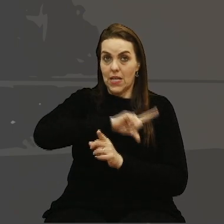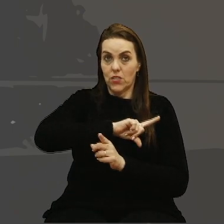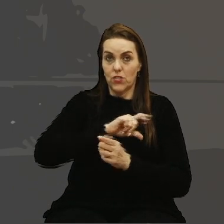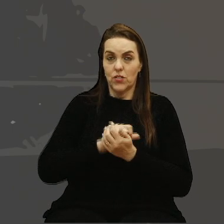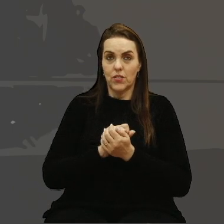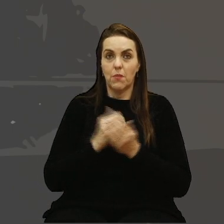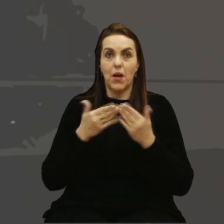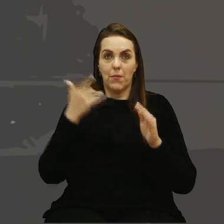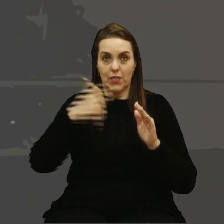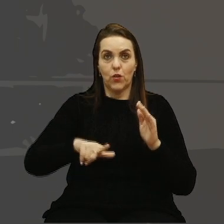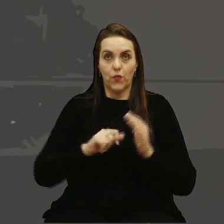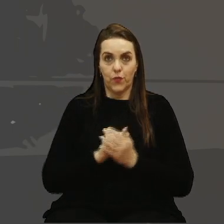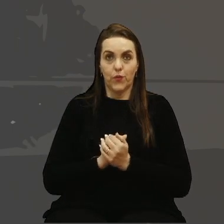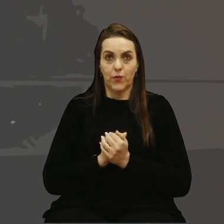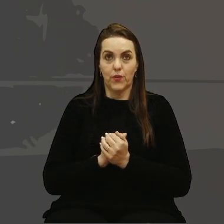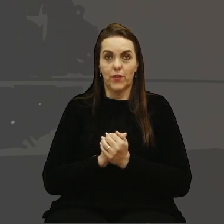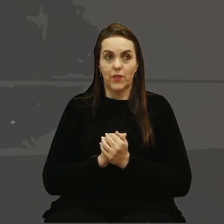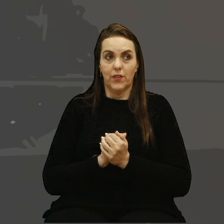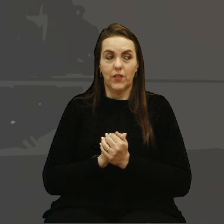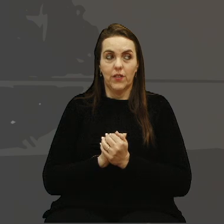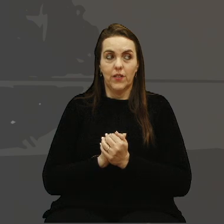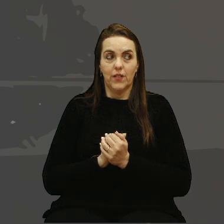outro.